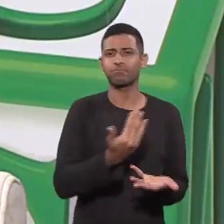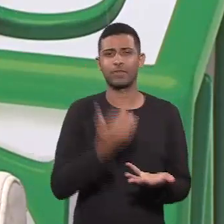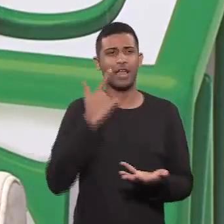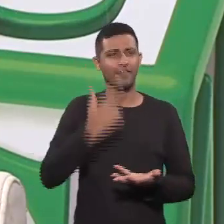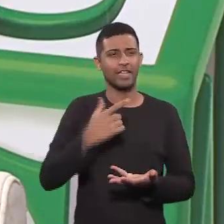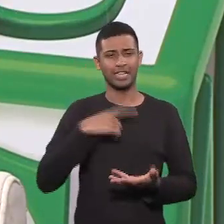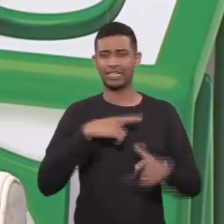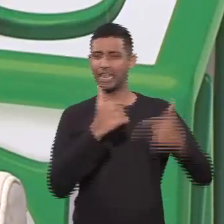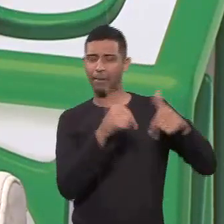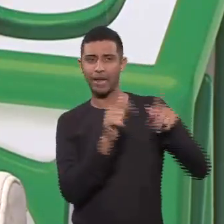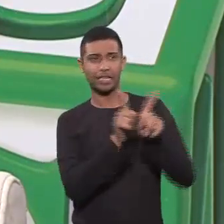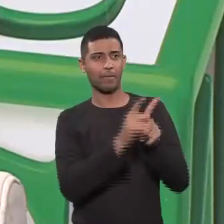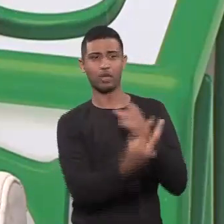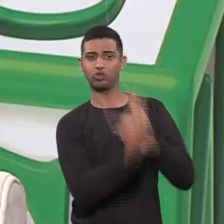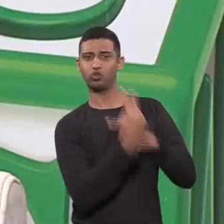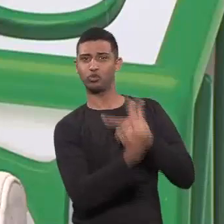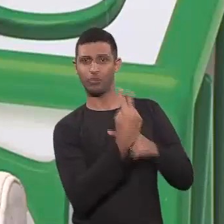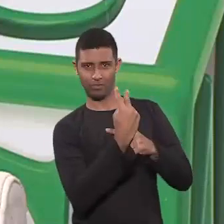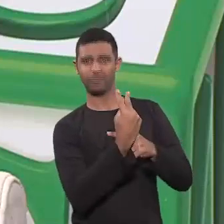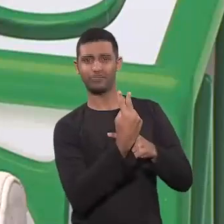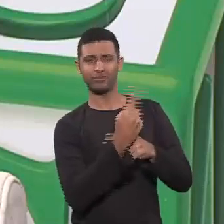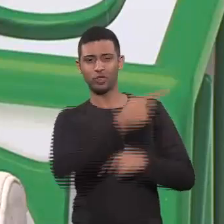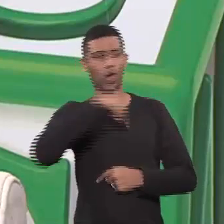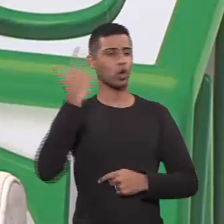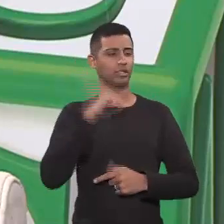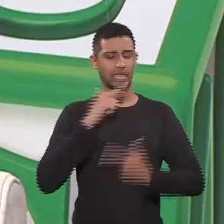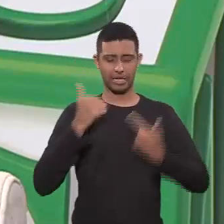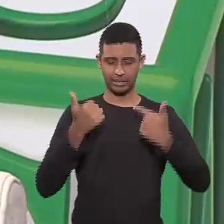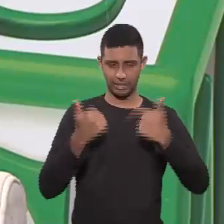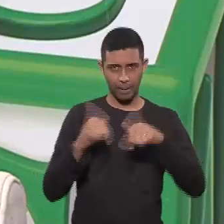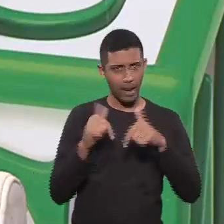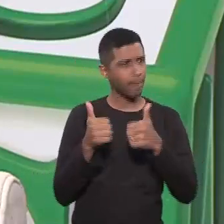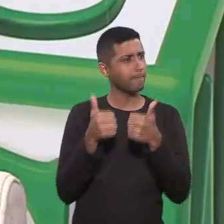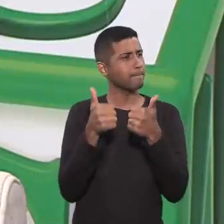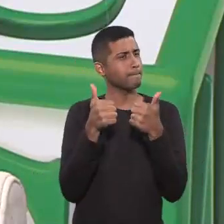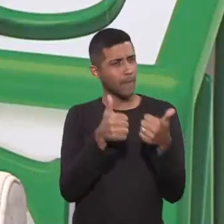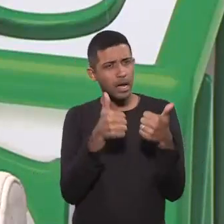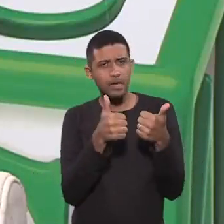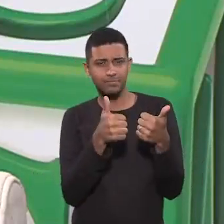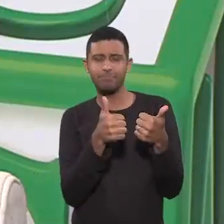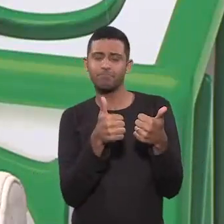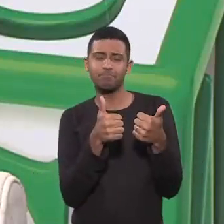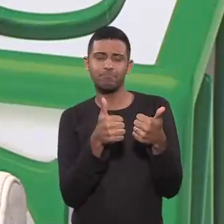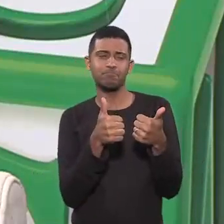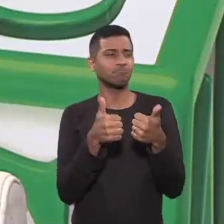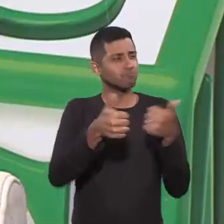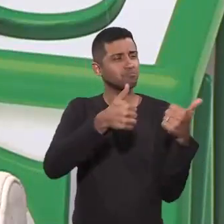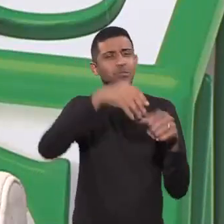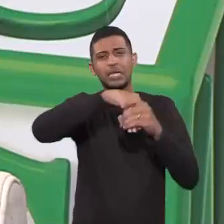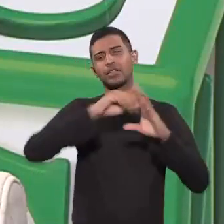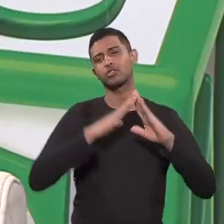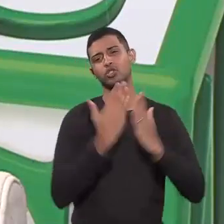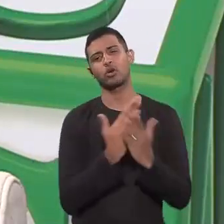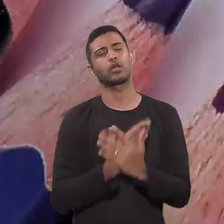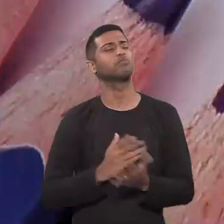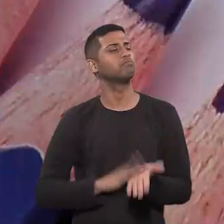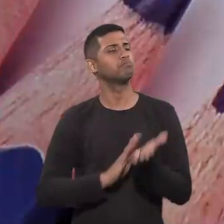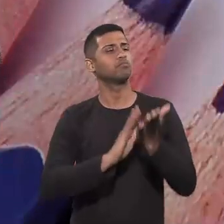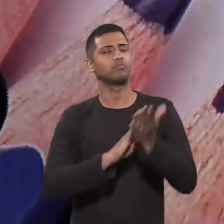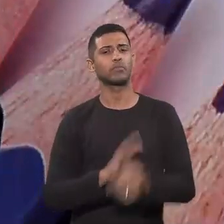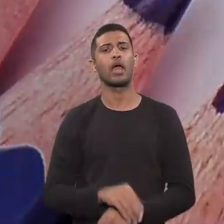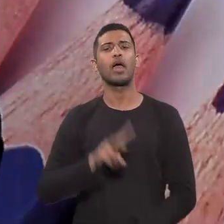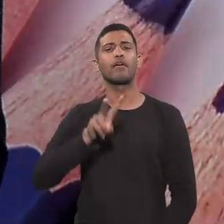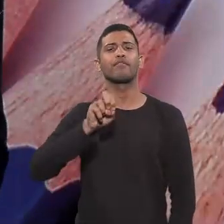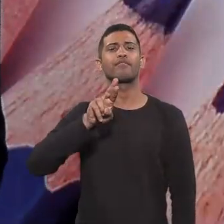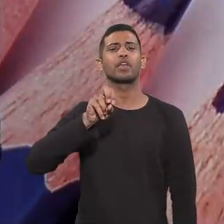faz esse trabalho e tem essa ajuda, esse suporte, para que a gente possa fazer um trabalho bem legal dentro da escola. Parabéns.